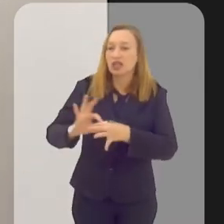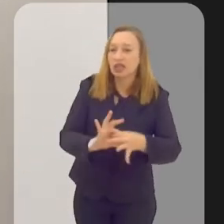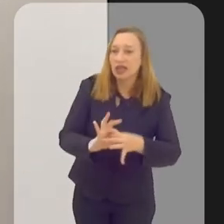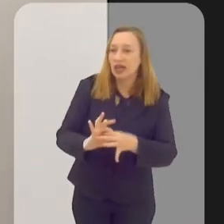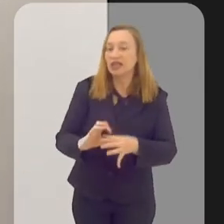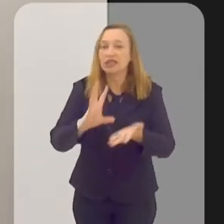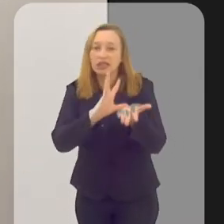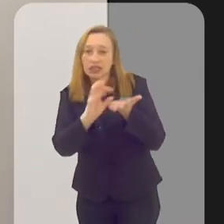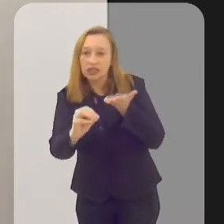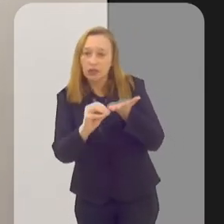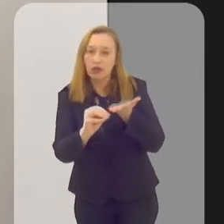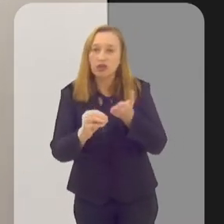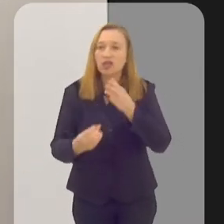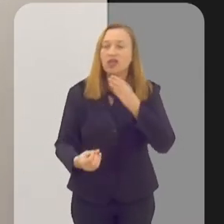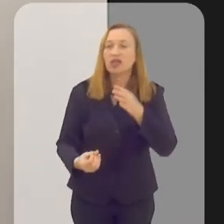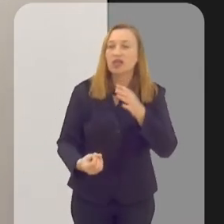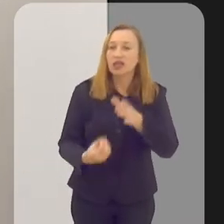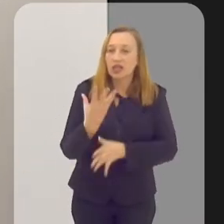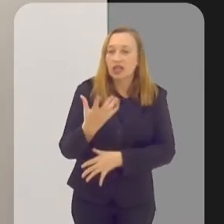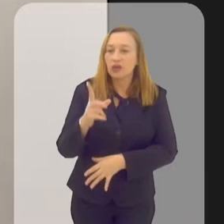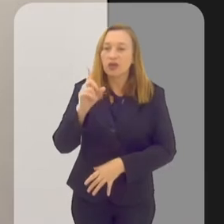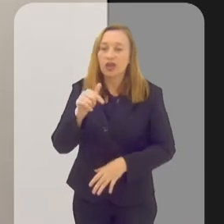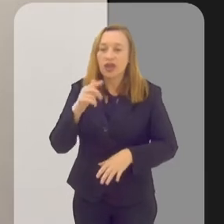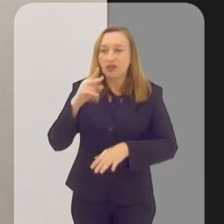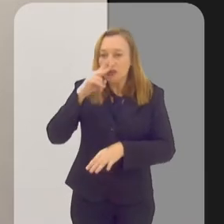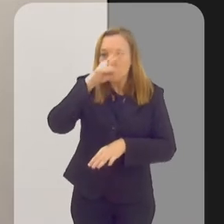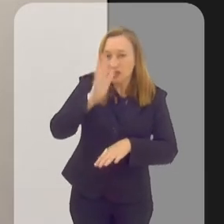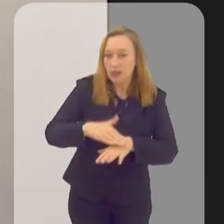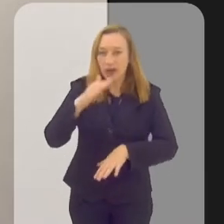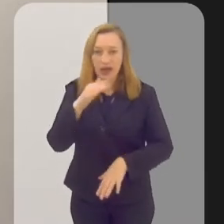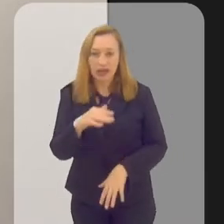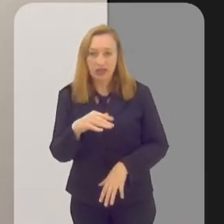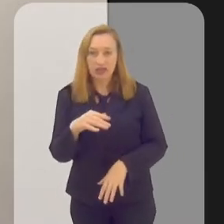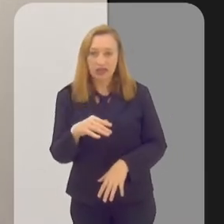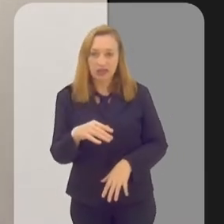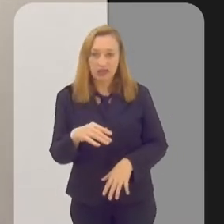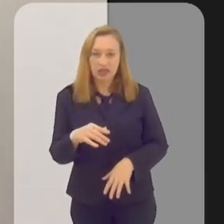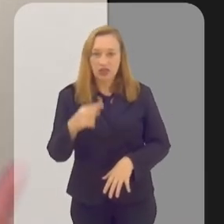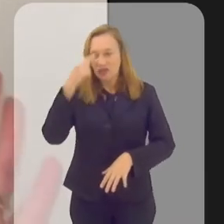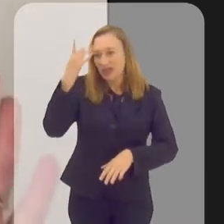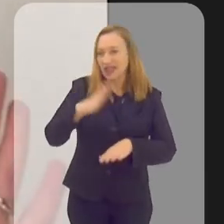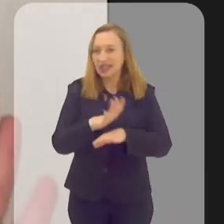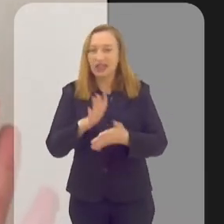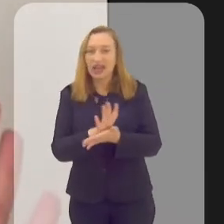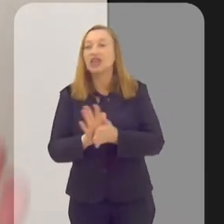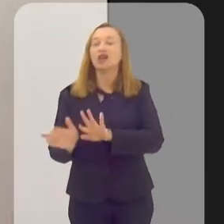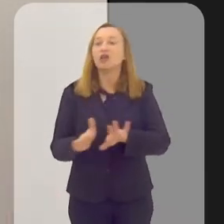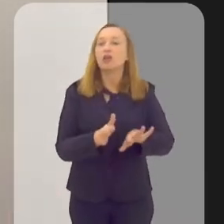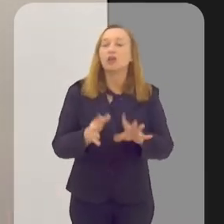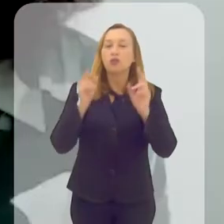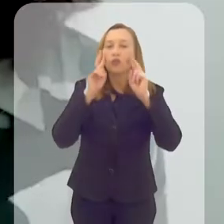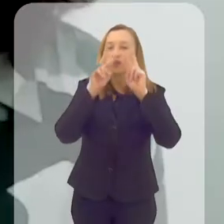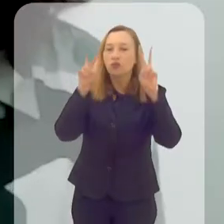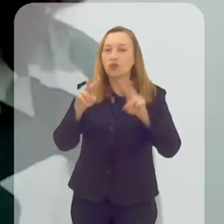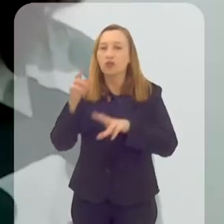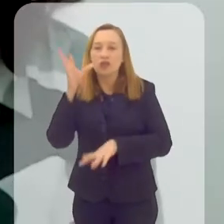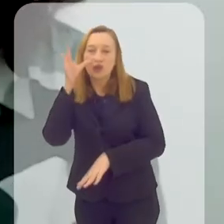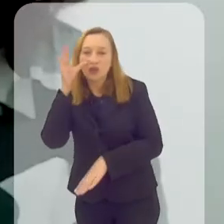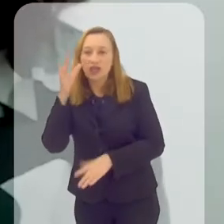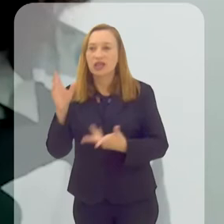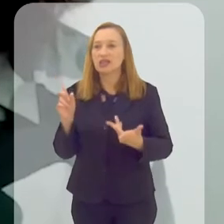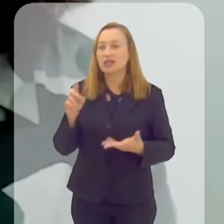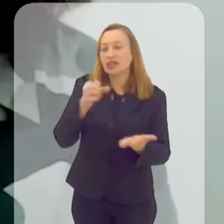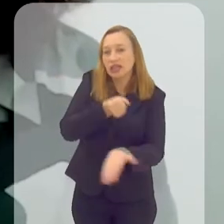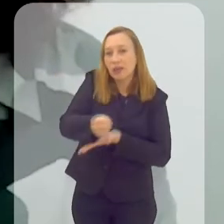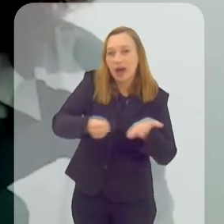esteja plugada nessa pauta realize aquilo que é a sua maior força, sem reinventar. É interessante dessa visão,